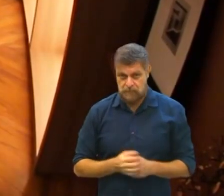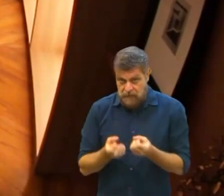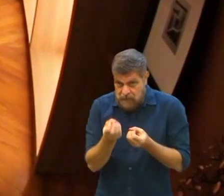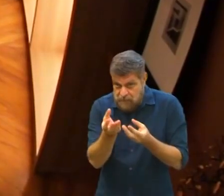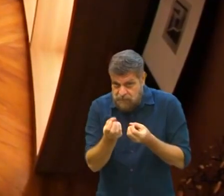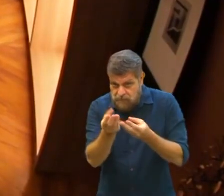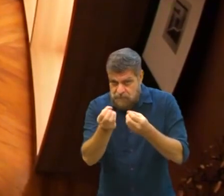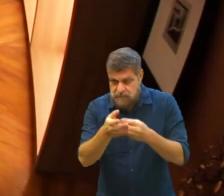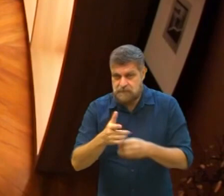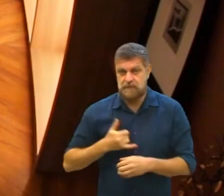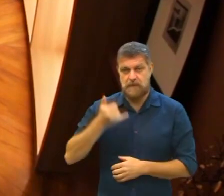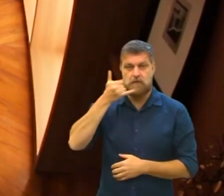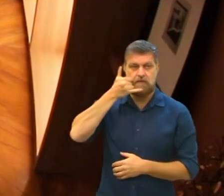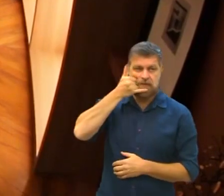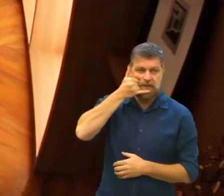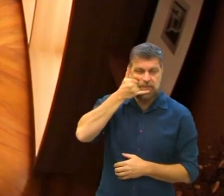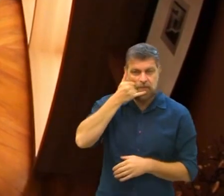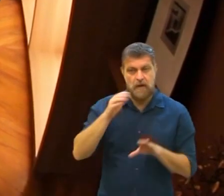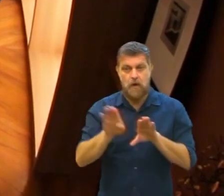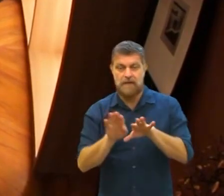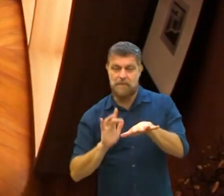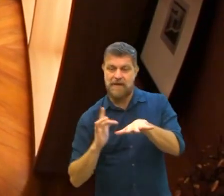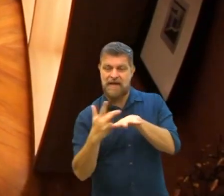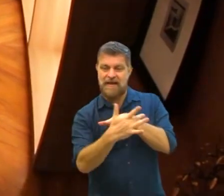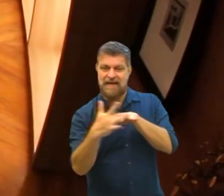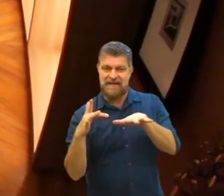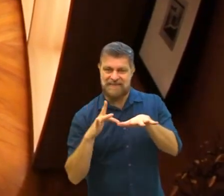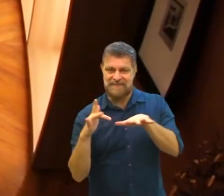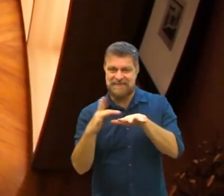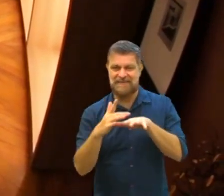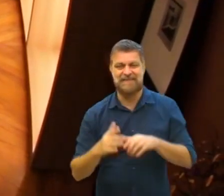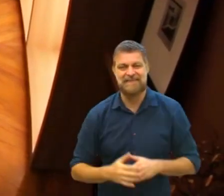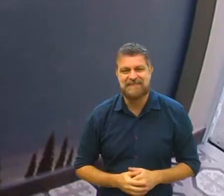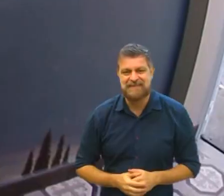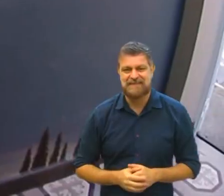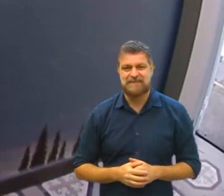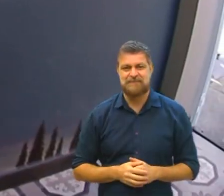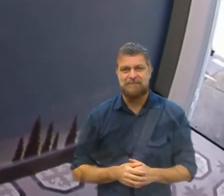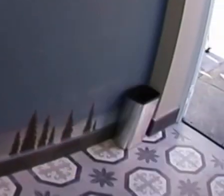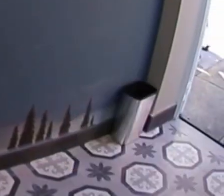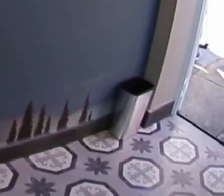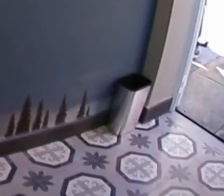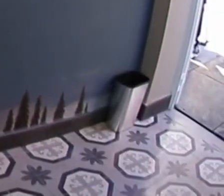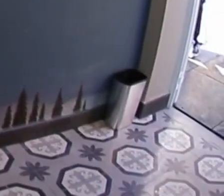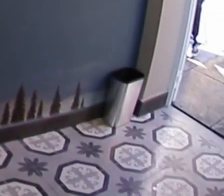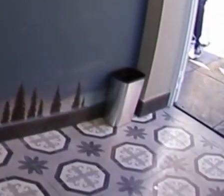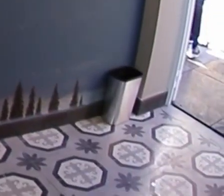Botafogo. Mais informações por telefone ou nas redes sociais do evento.